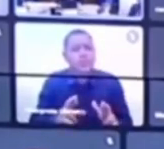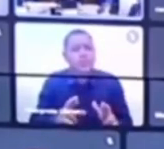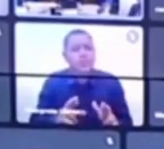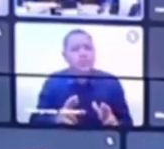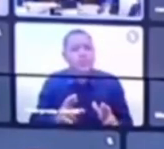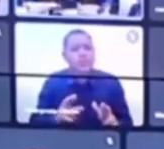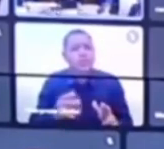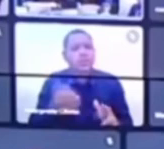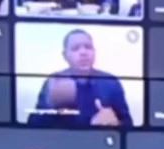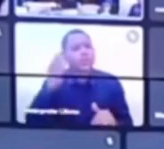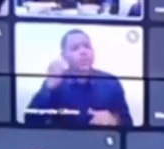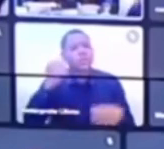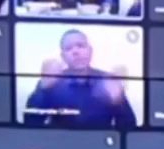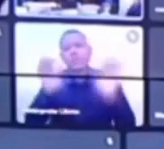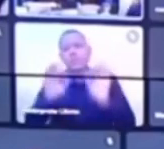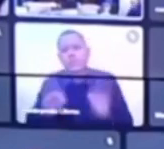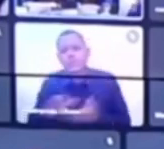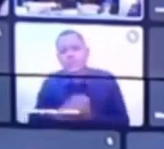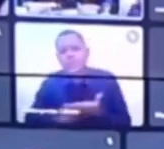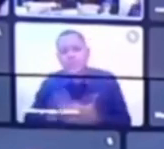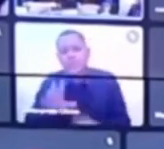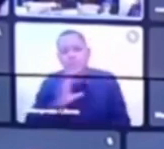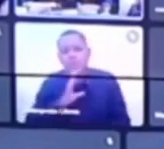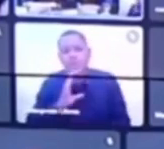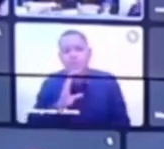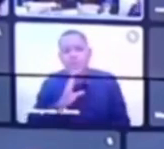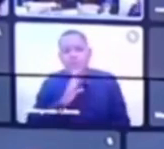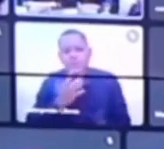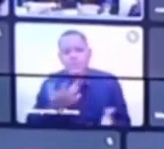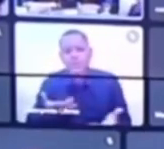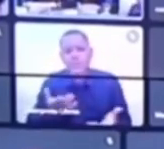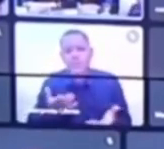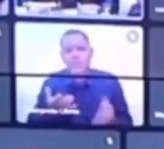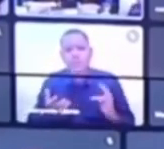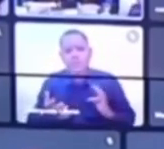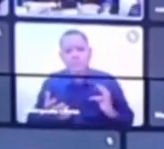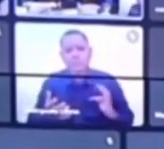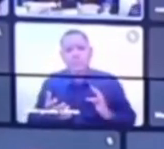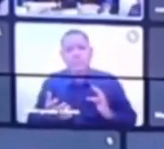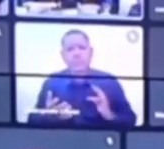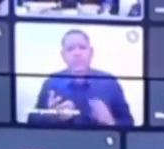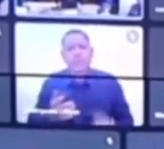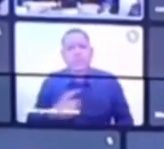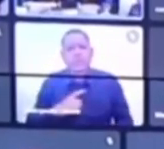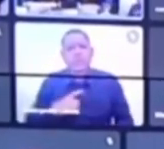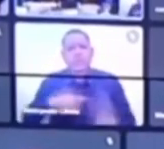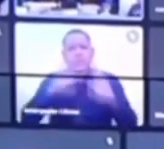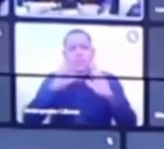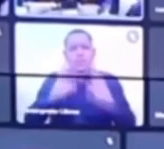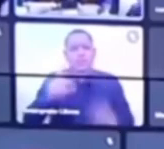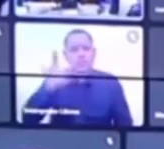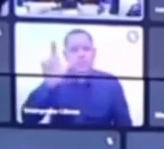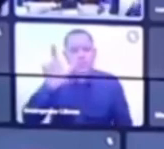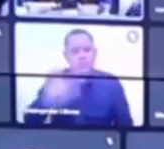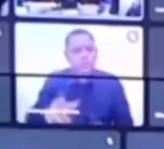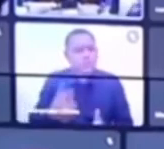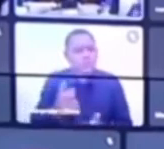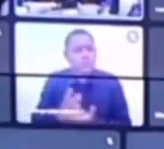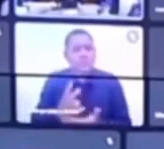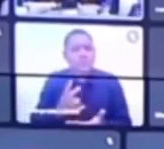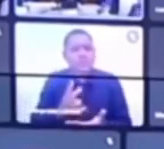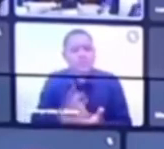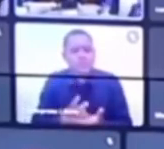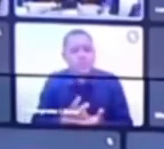não sabemos de nada, que nós não temos nenhum conhecimento técnico, vereador. Eu tenho muita estima por Vossa Excelência, Vossa Excelência é